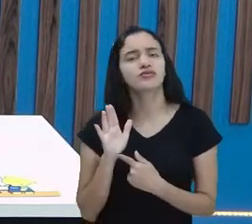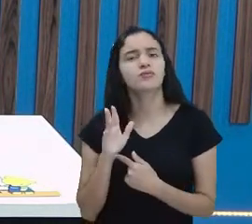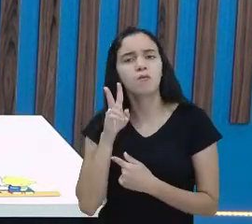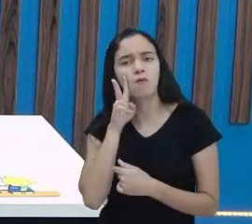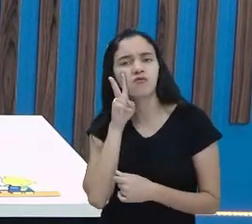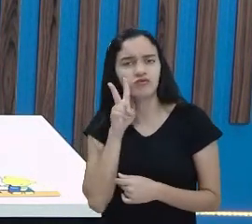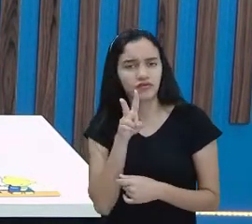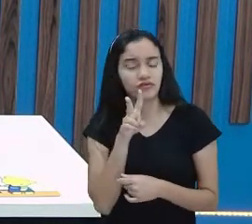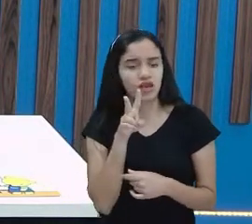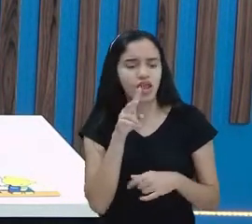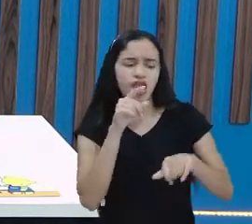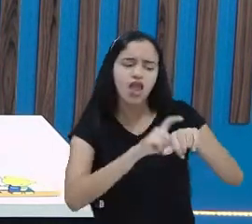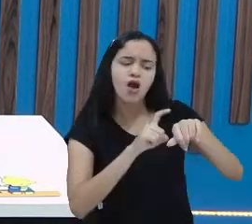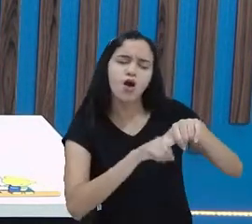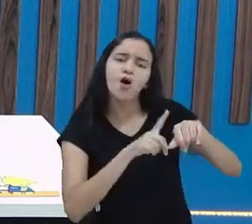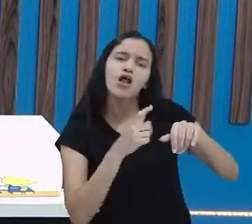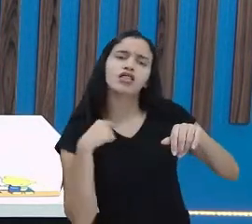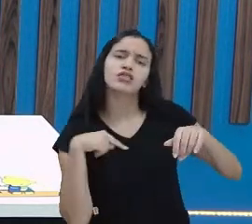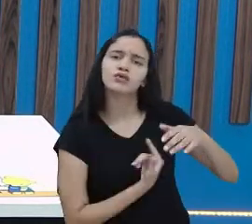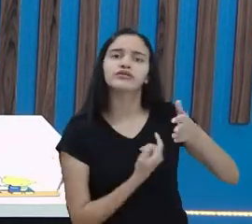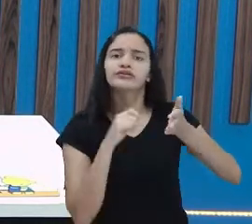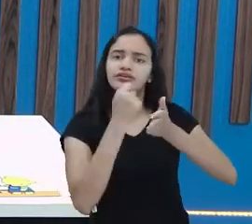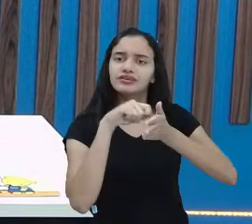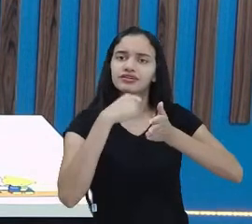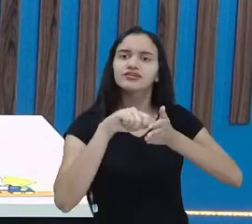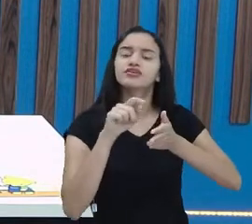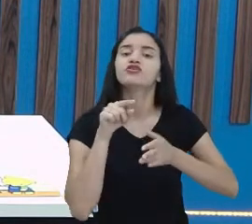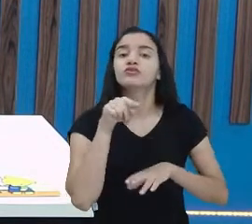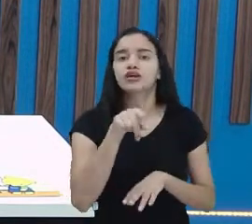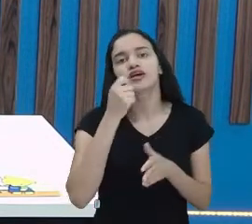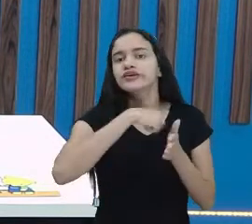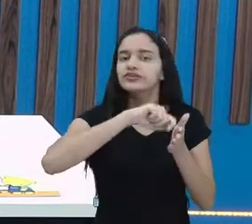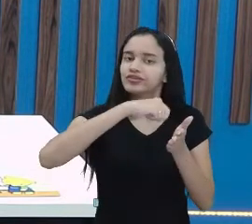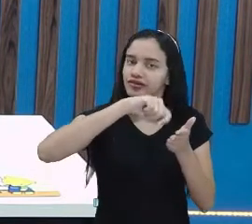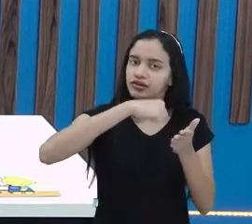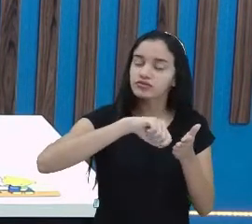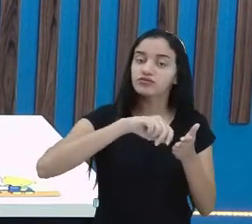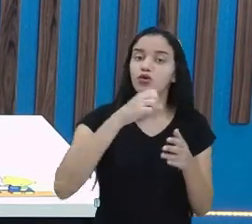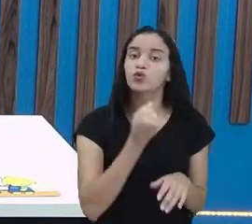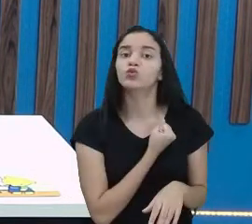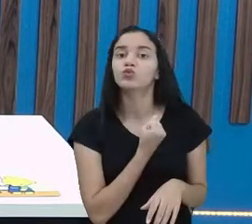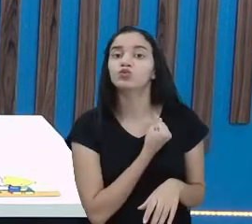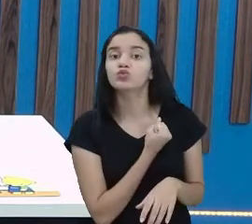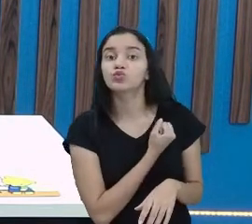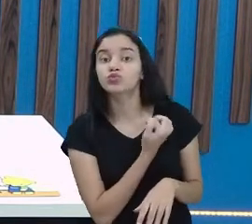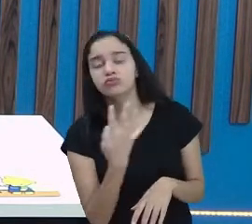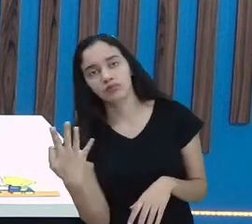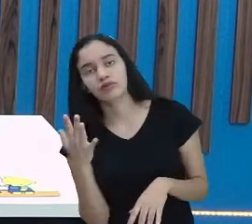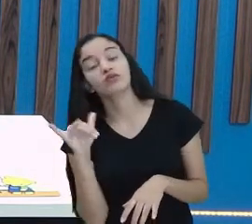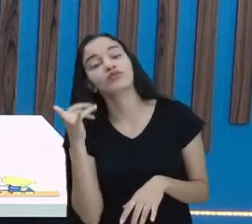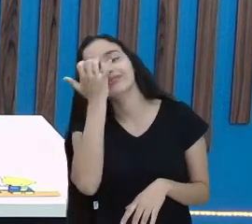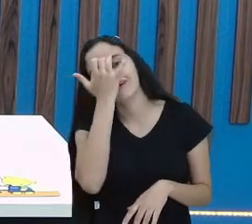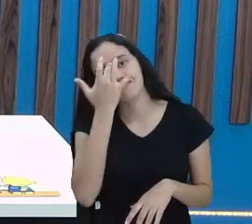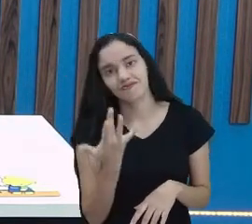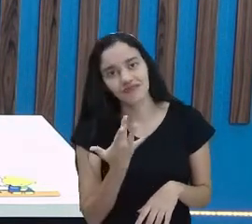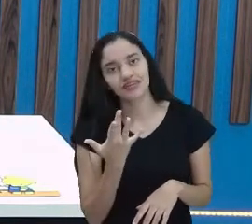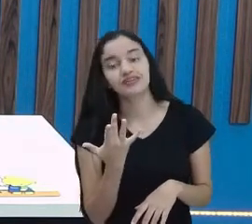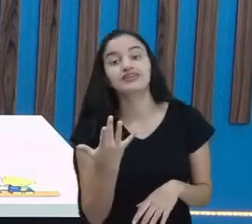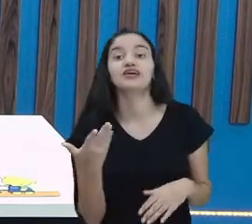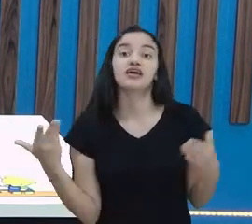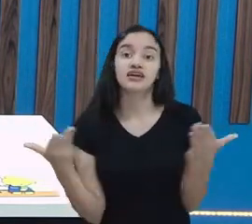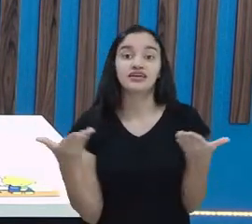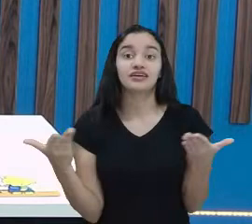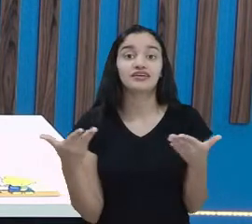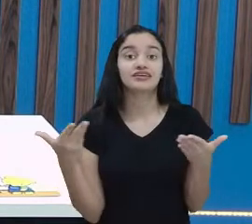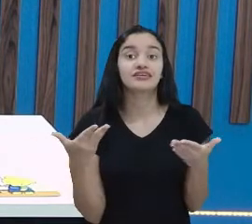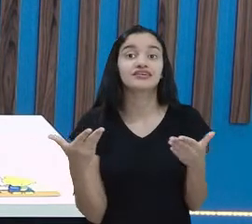vai escrever. Vocês já aprenderam em outras aulas a escrever por extenso os numerais. E aí fica fácil, né? E aqui